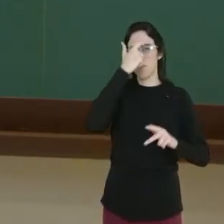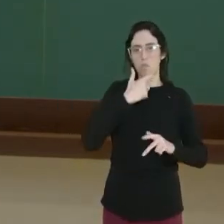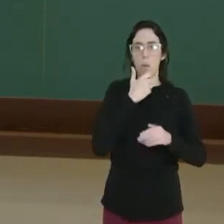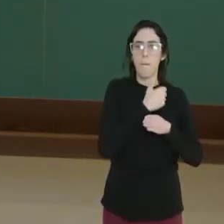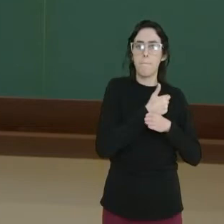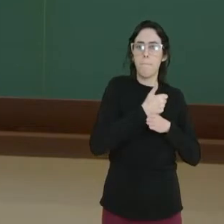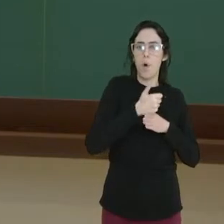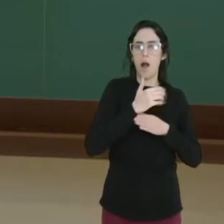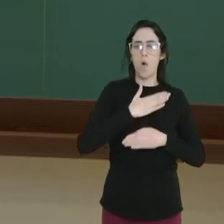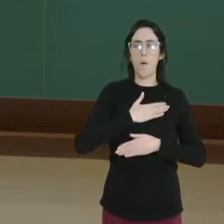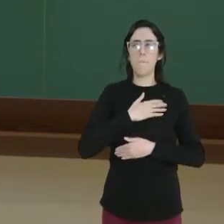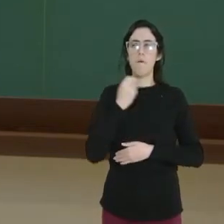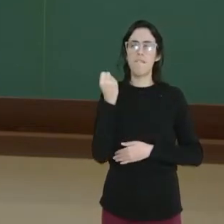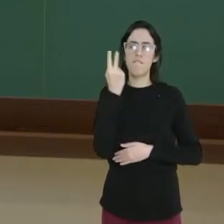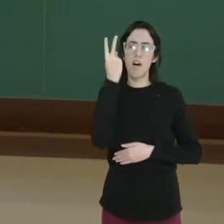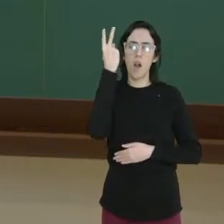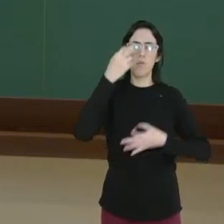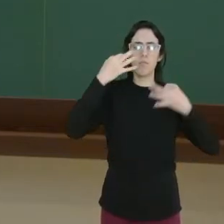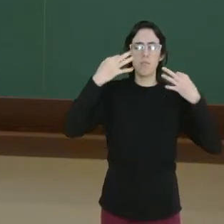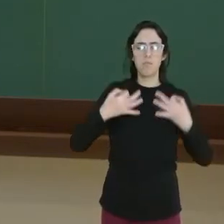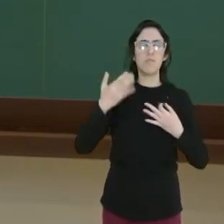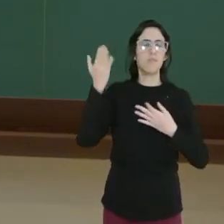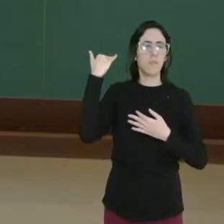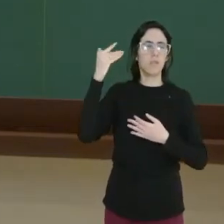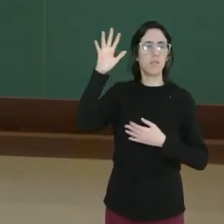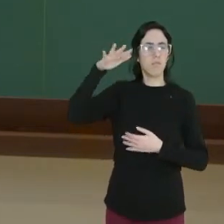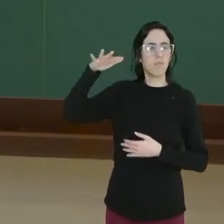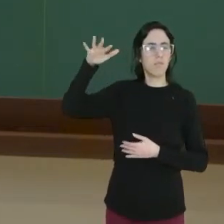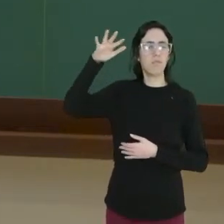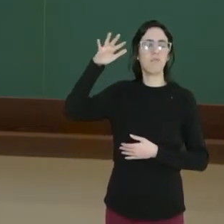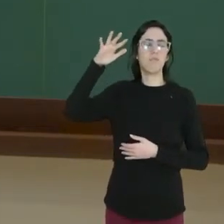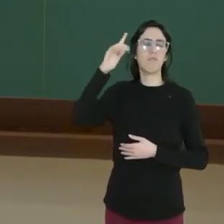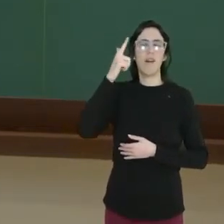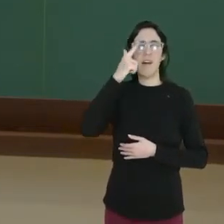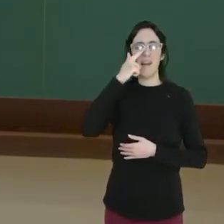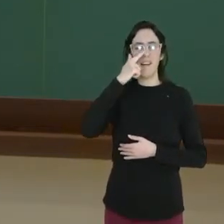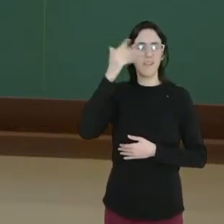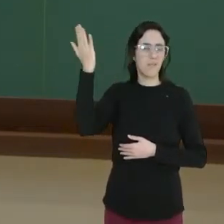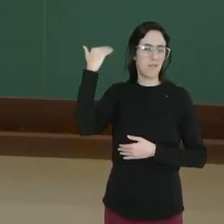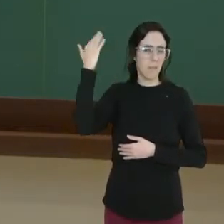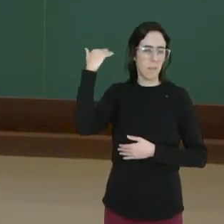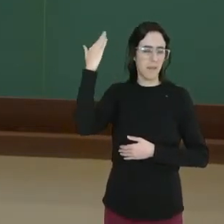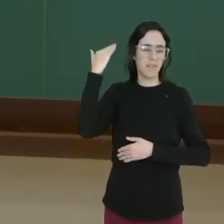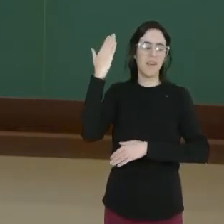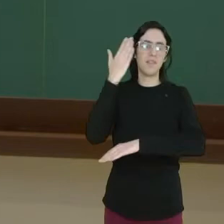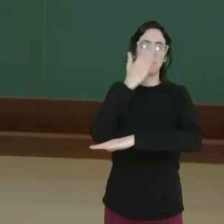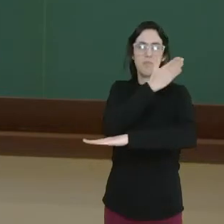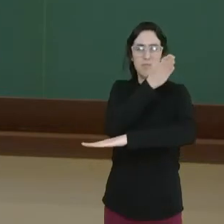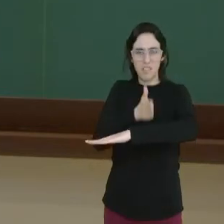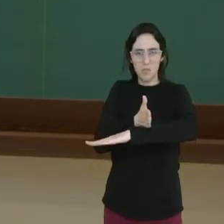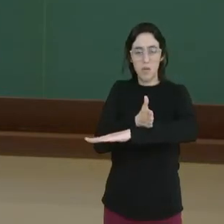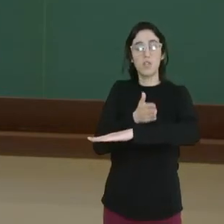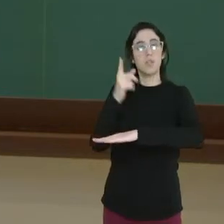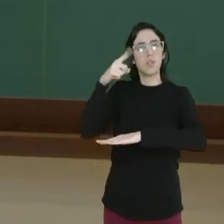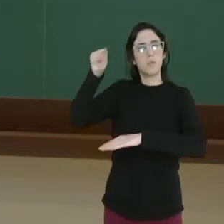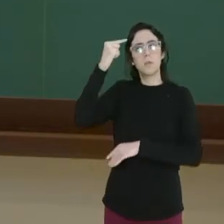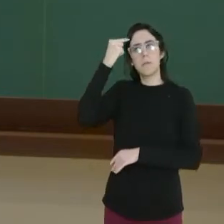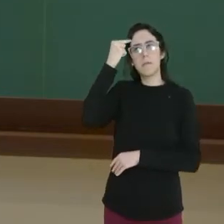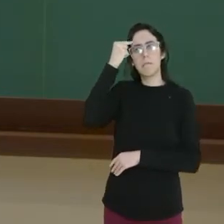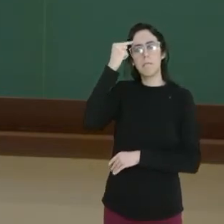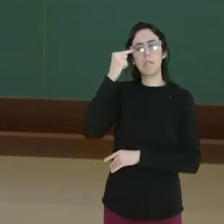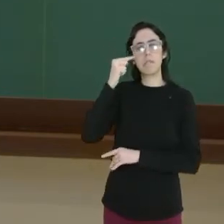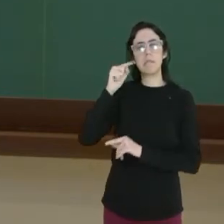uma preocupação dentre os gregos, na Idade Média também aparece como uma preocupação, aqui na